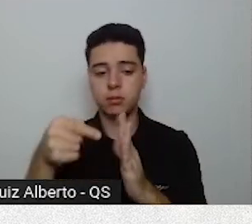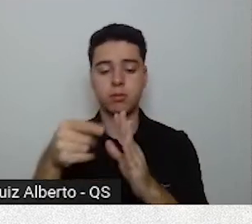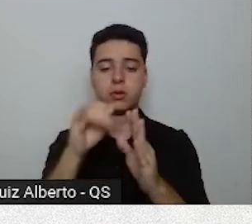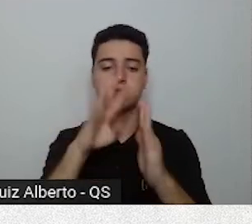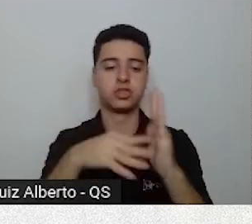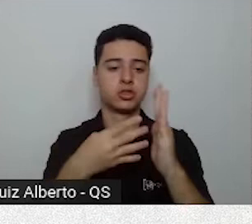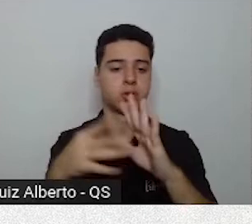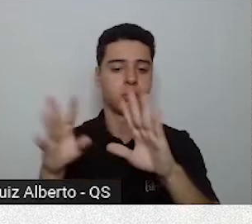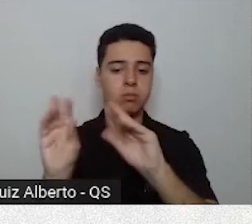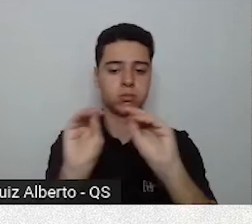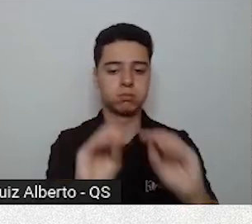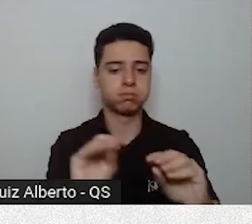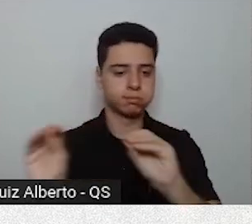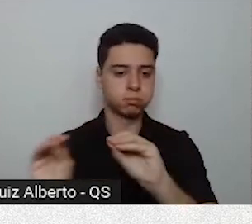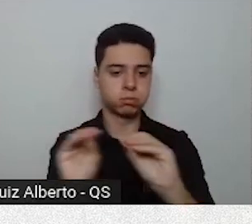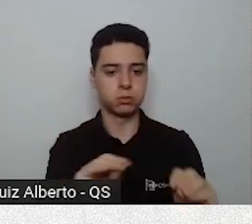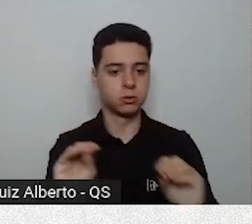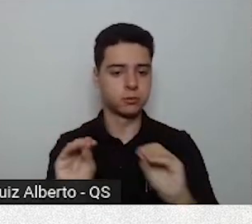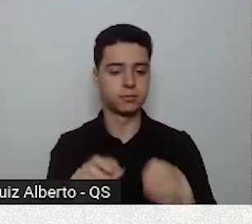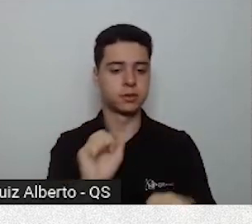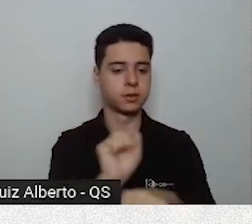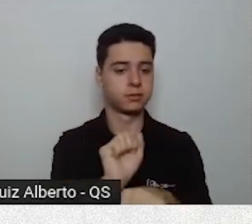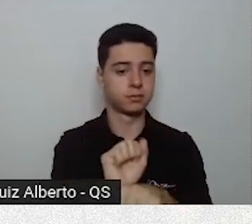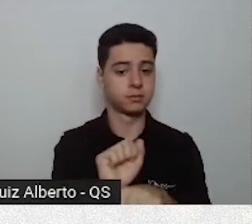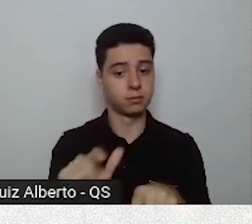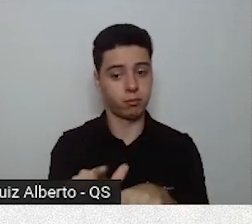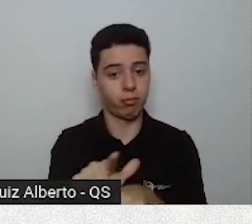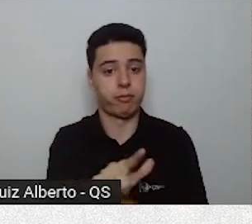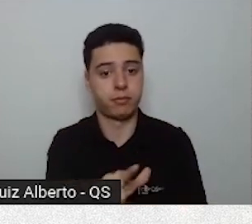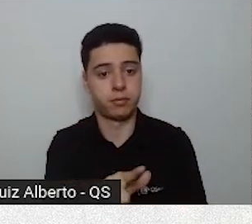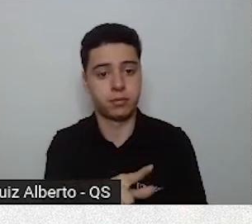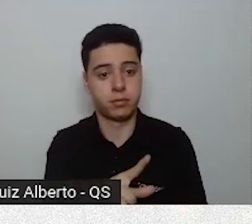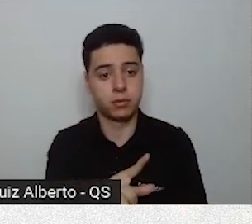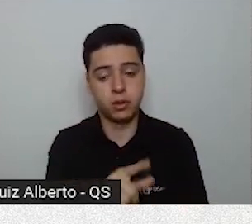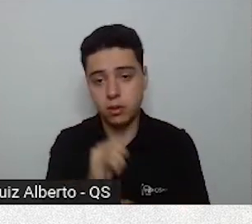tintas, espera essa mancha secar e